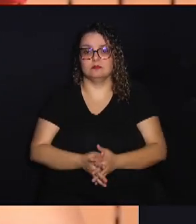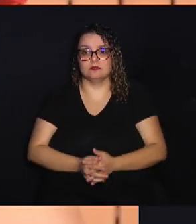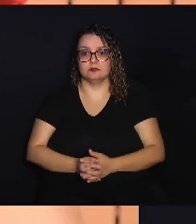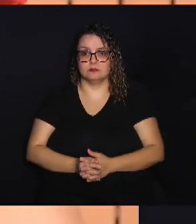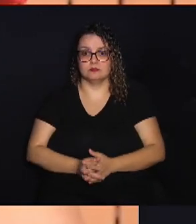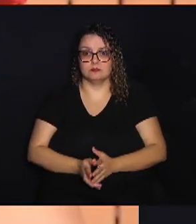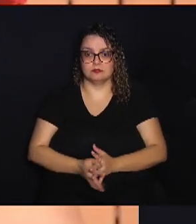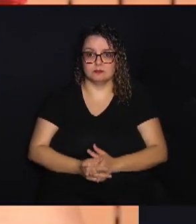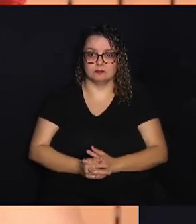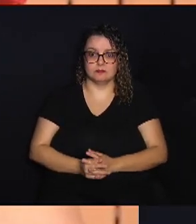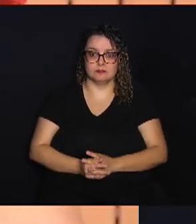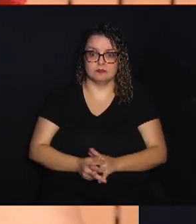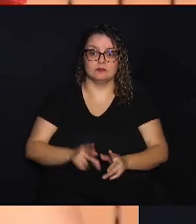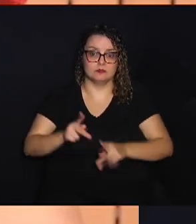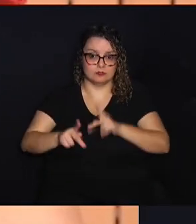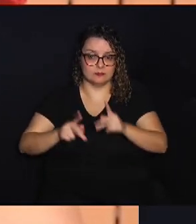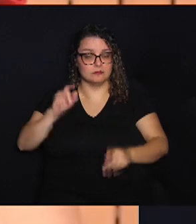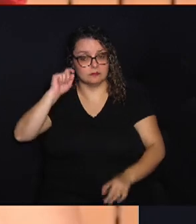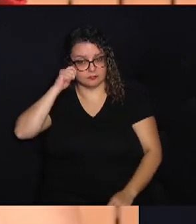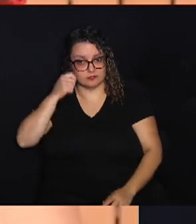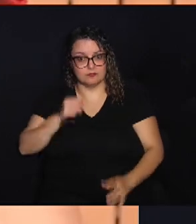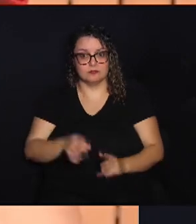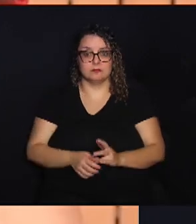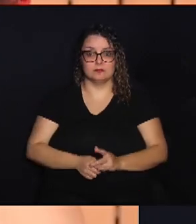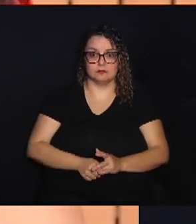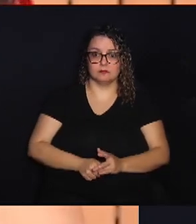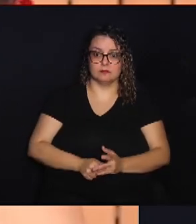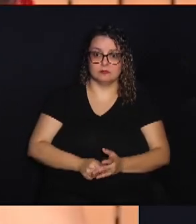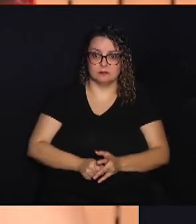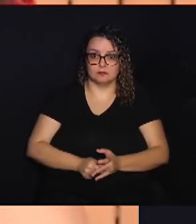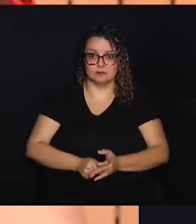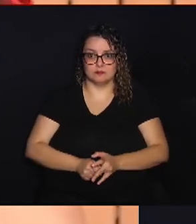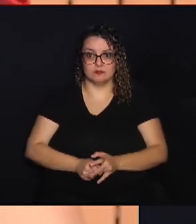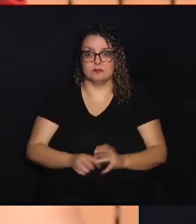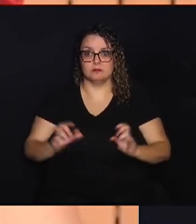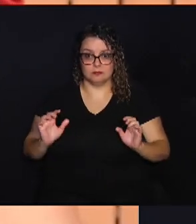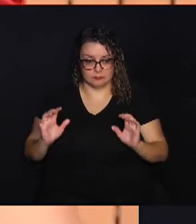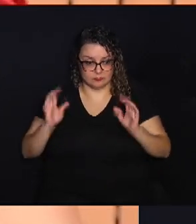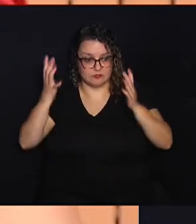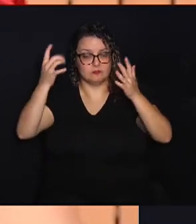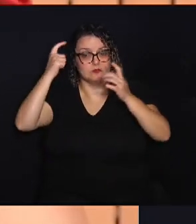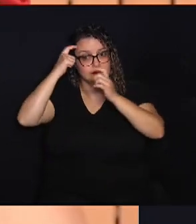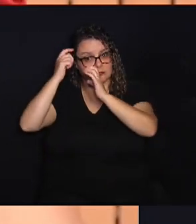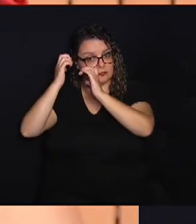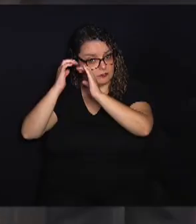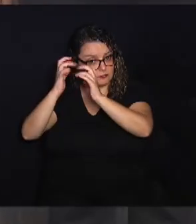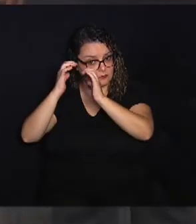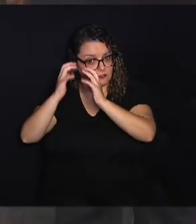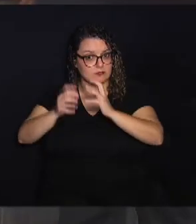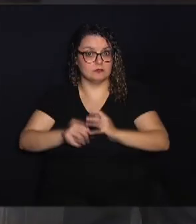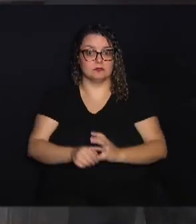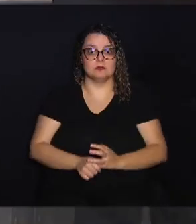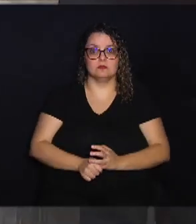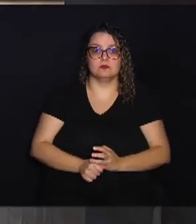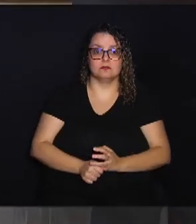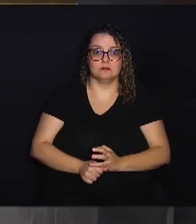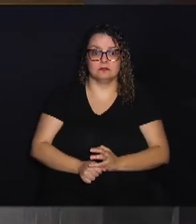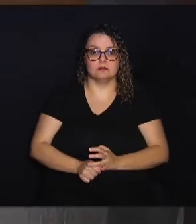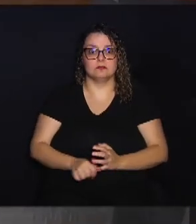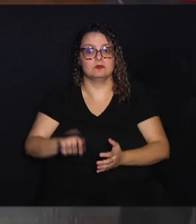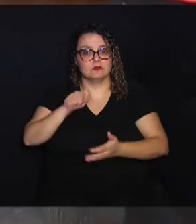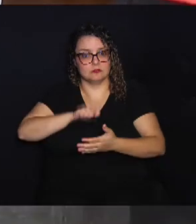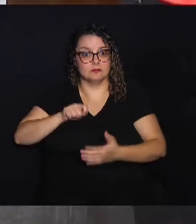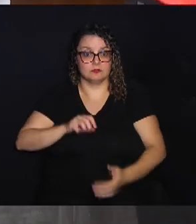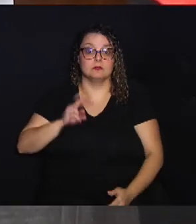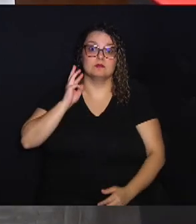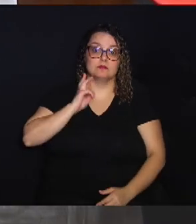para o povo negro de celebração, de reflexão. De autoria do vereador